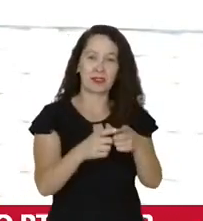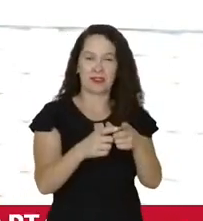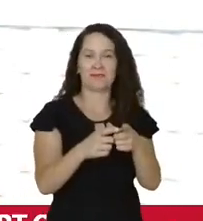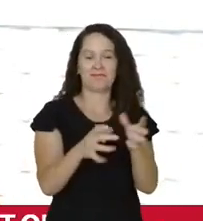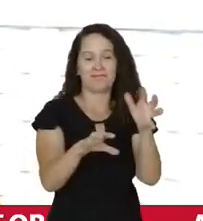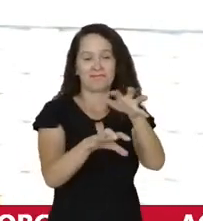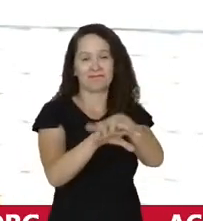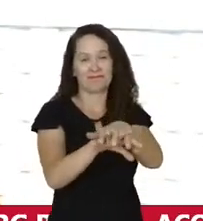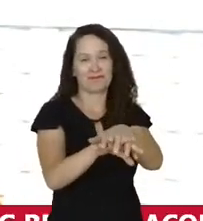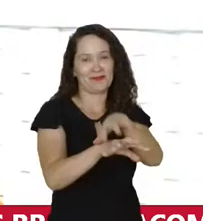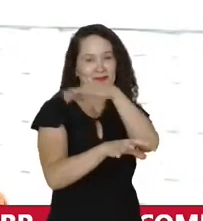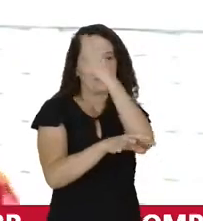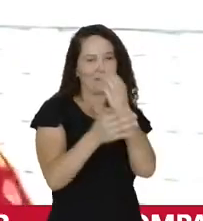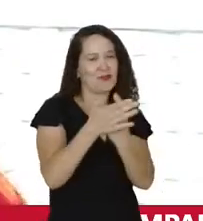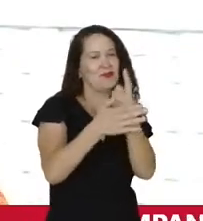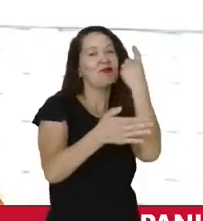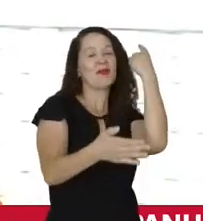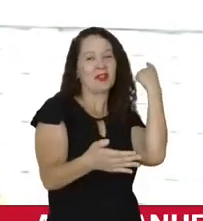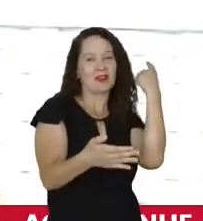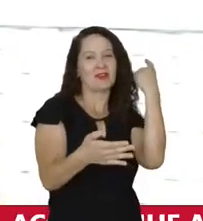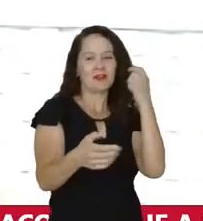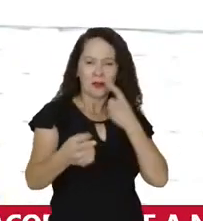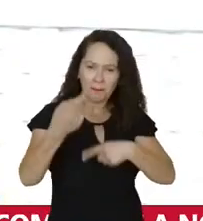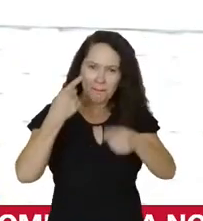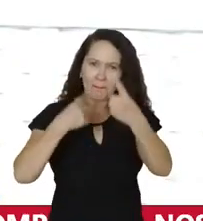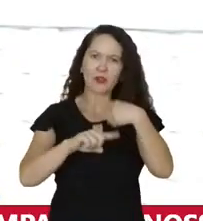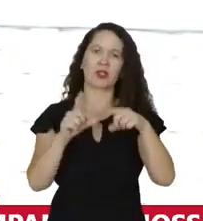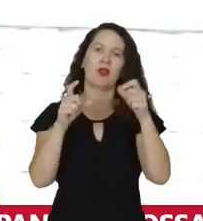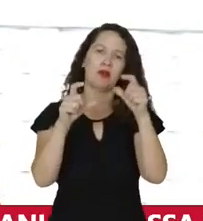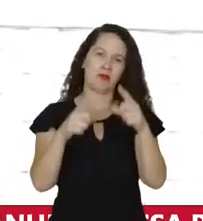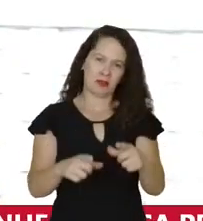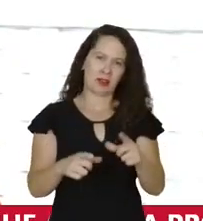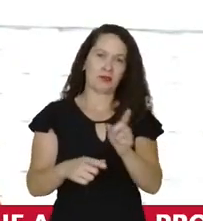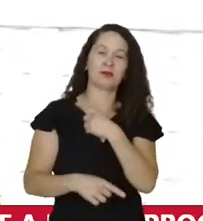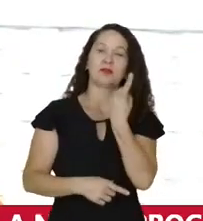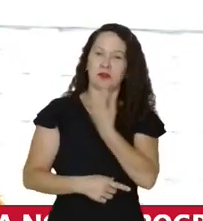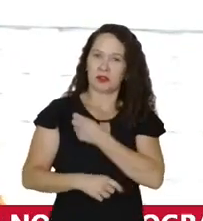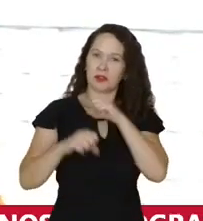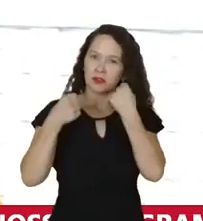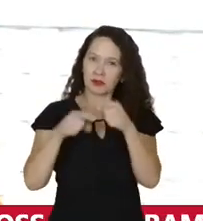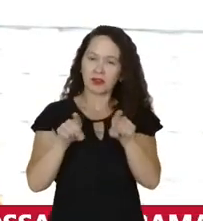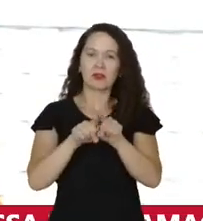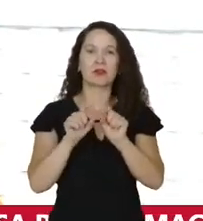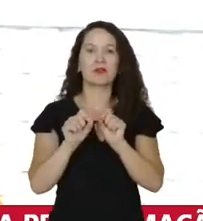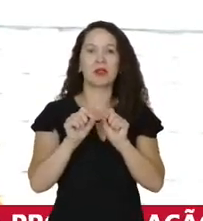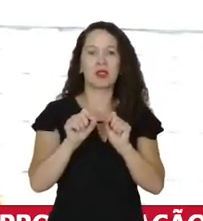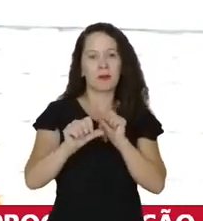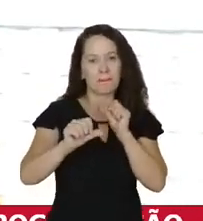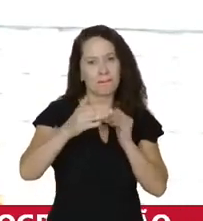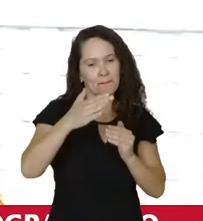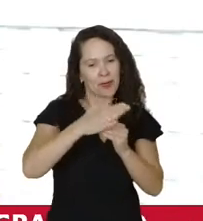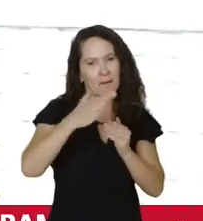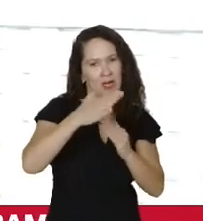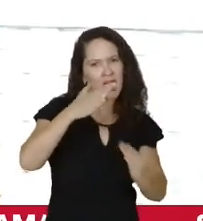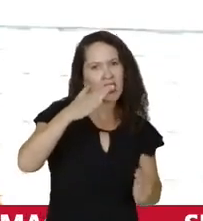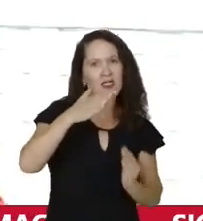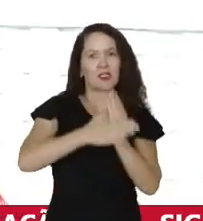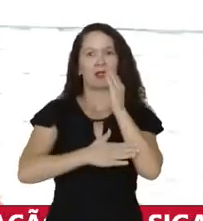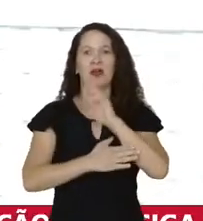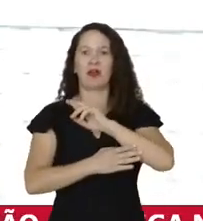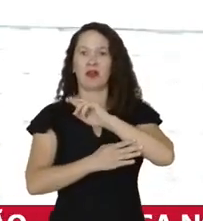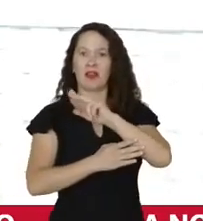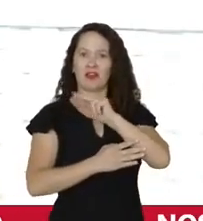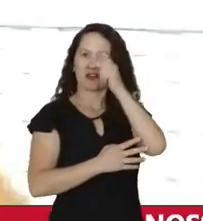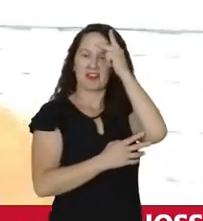colônia no Brasil. Então é subverter também esse lugar e dizer que nós precisamos furar as barreiras, não é uma questão apenas